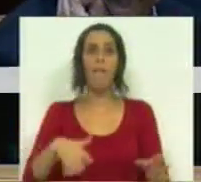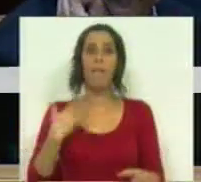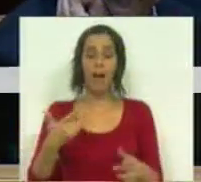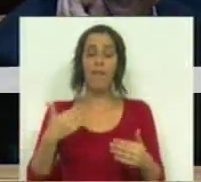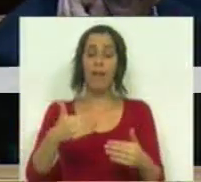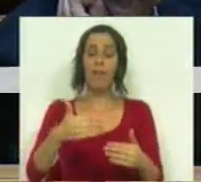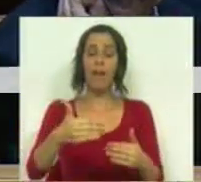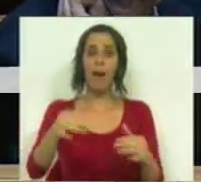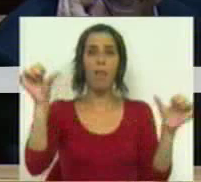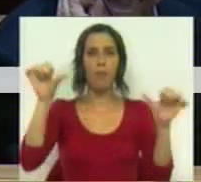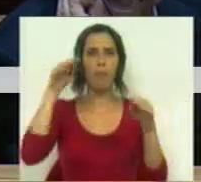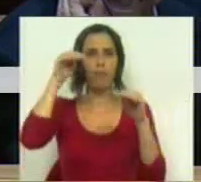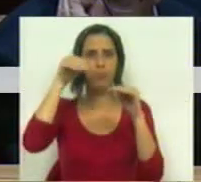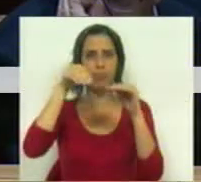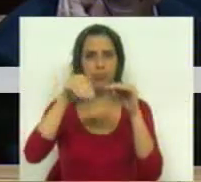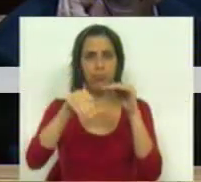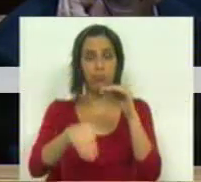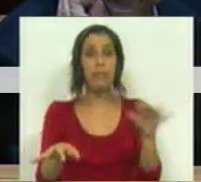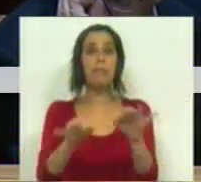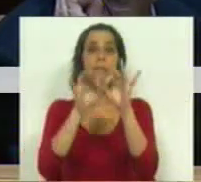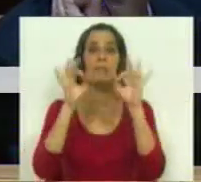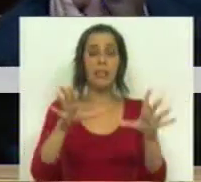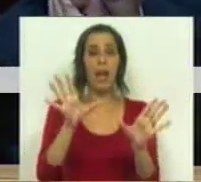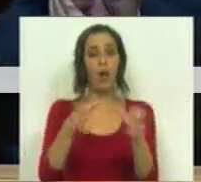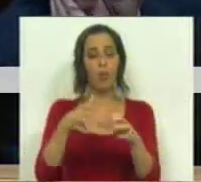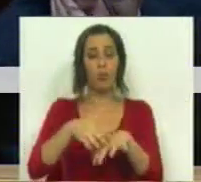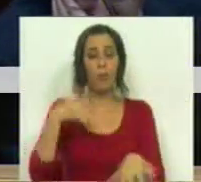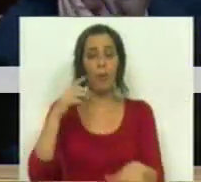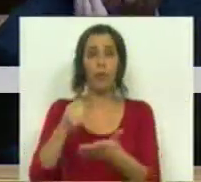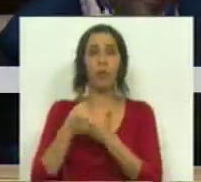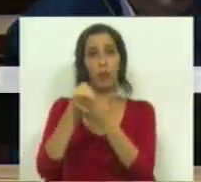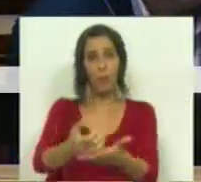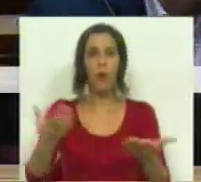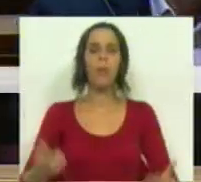se vai afundando mais, bem como os grupos parlamentares que o sustentam.